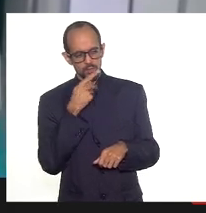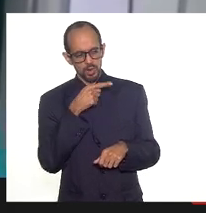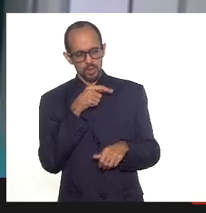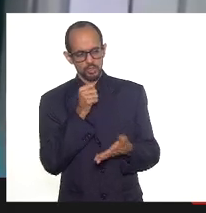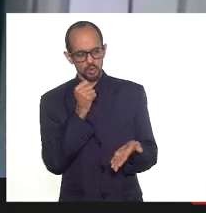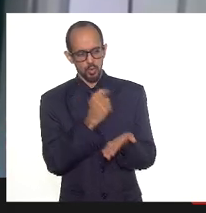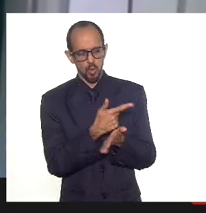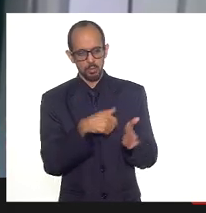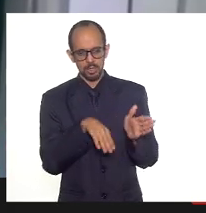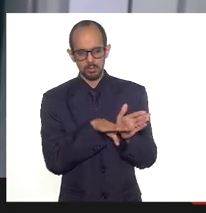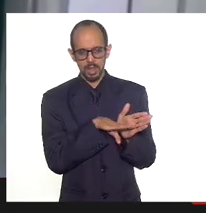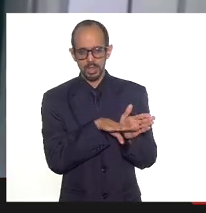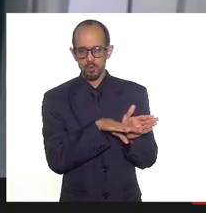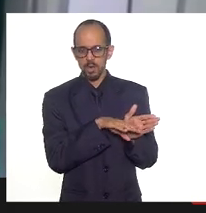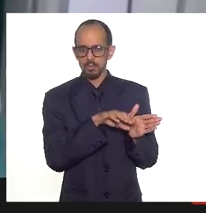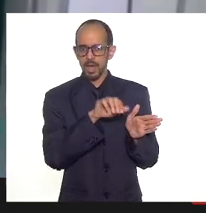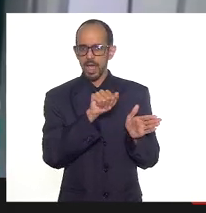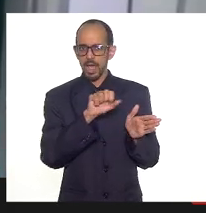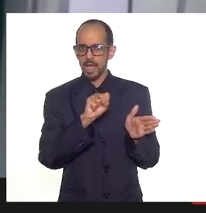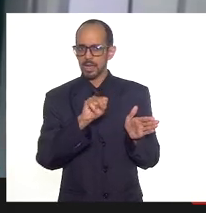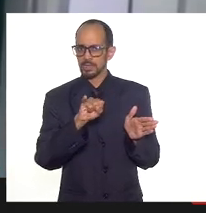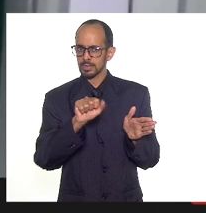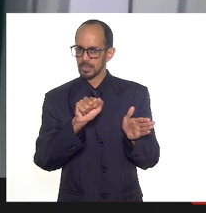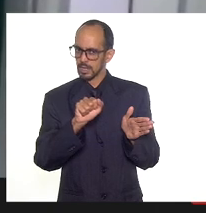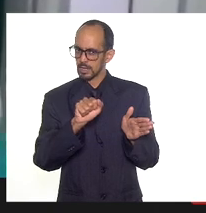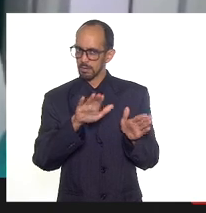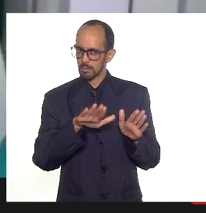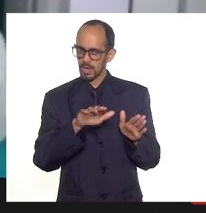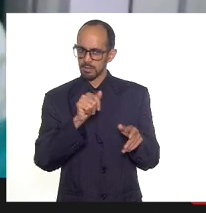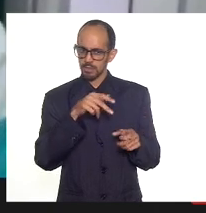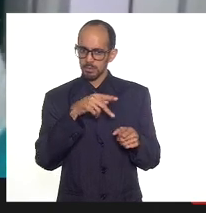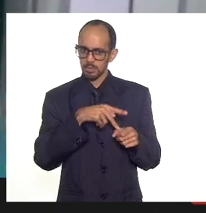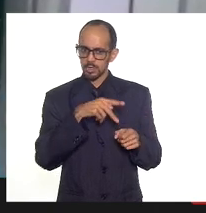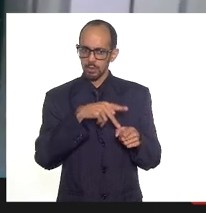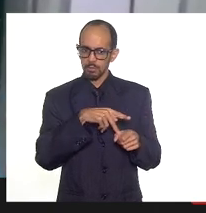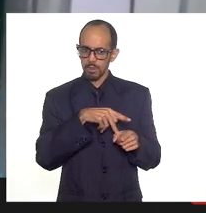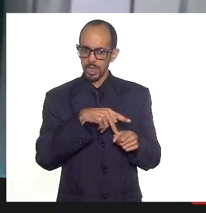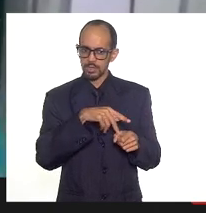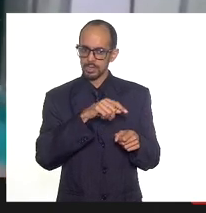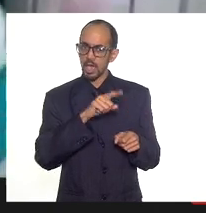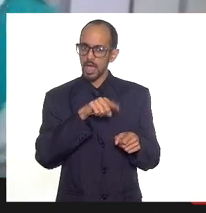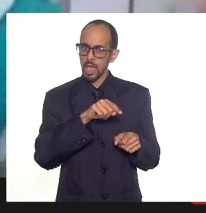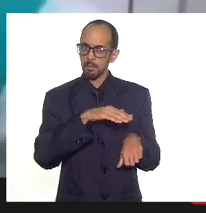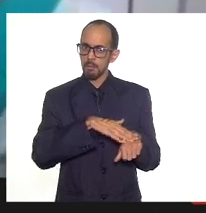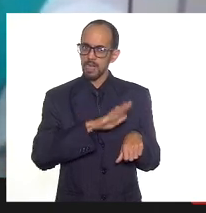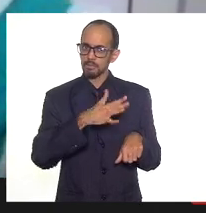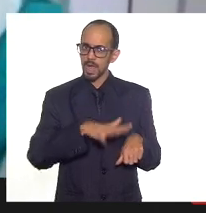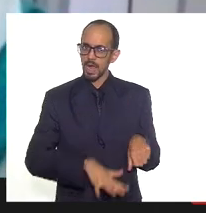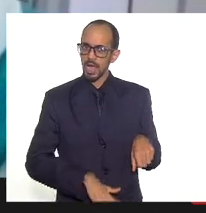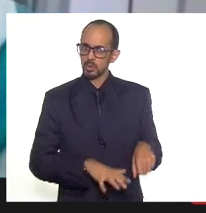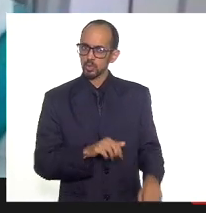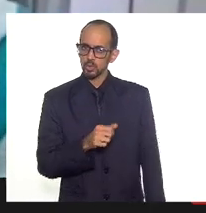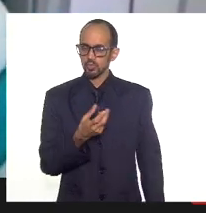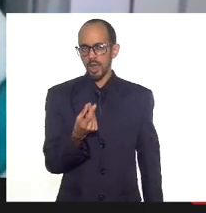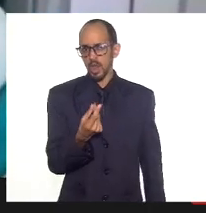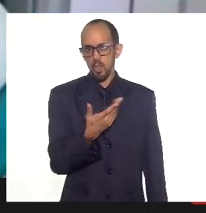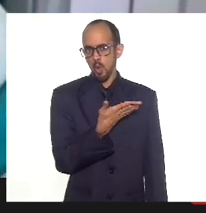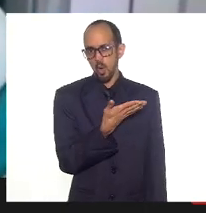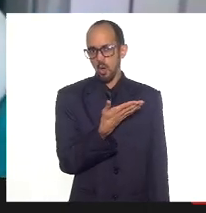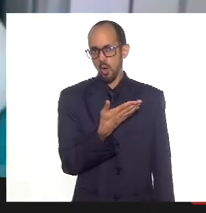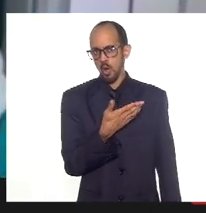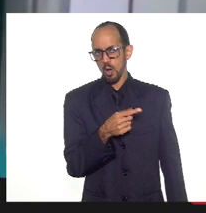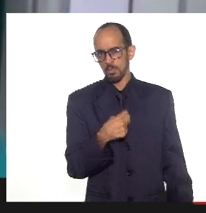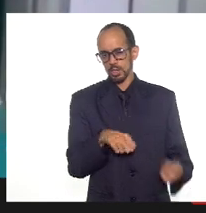Ásia, e deixou muito claro, olha, mas para a Petrobras sai mais barata a plataforma, né? O valor é mais barato, é mais